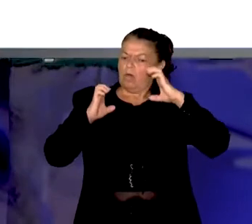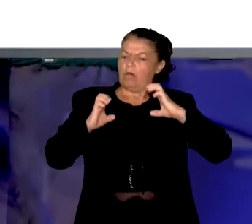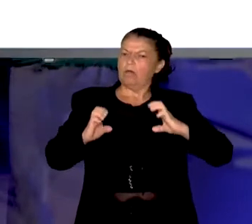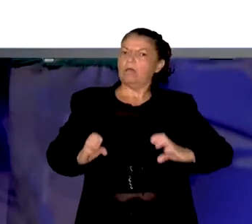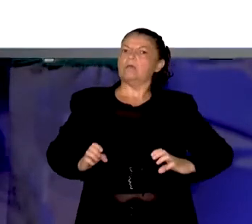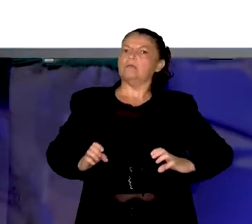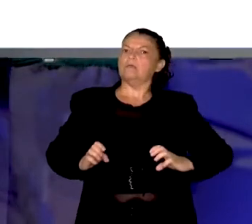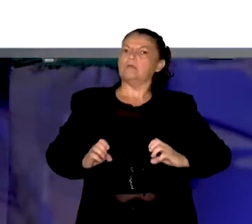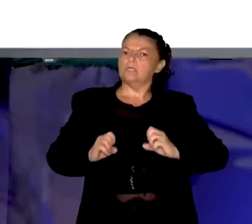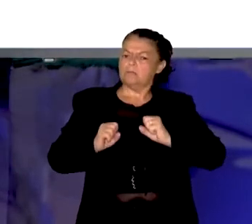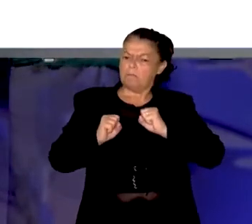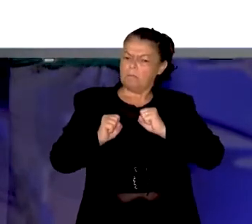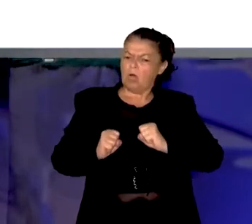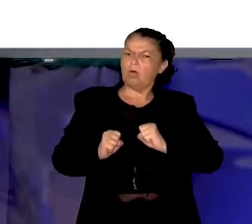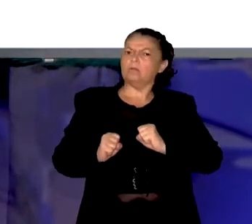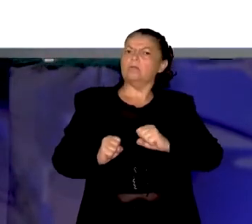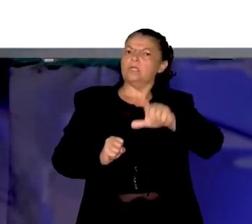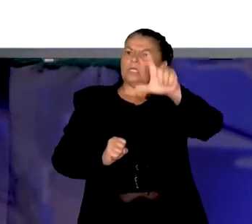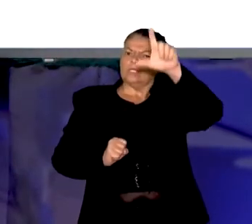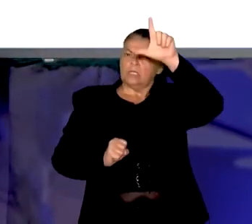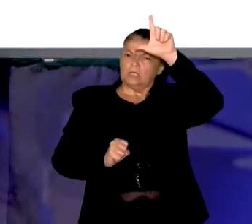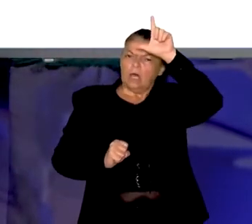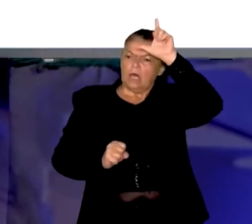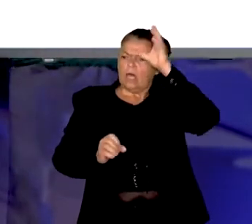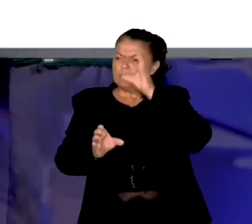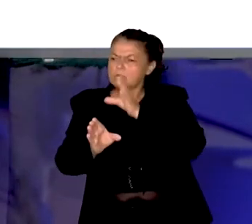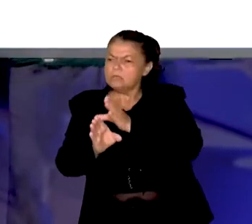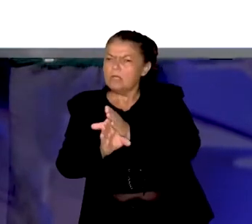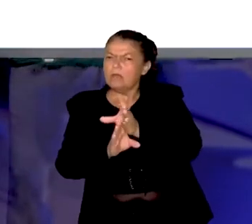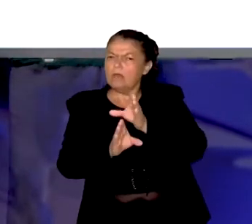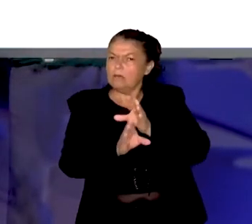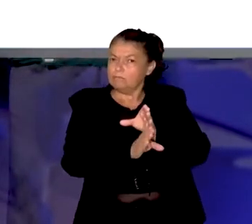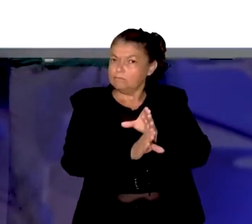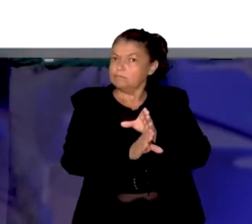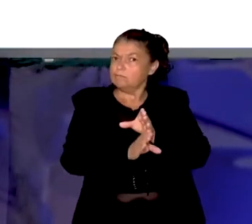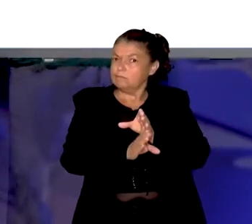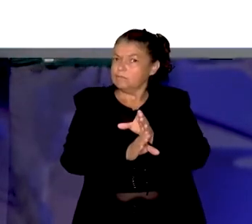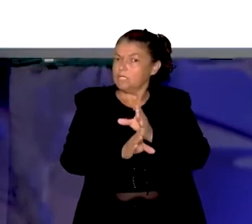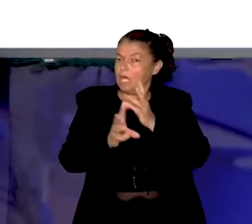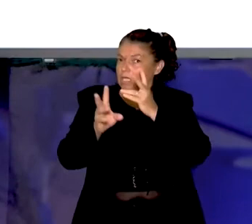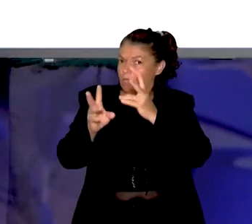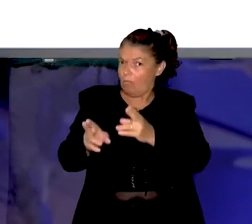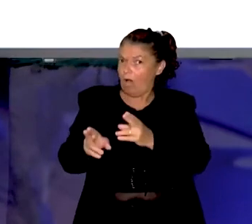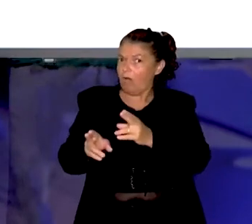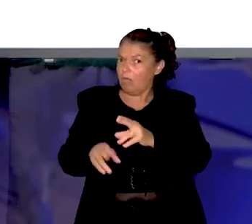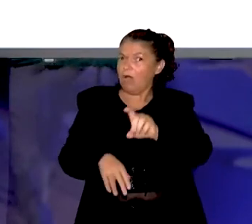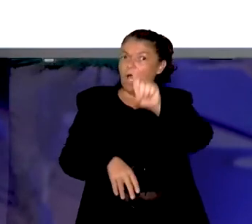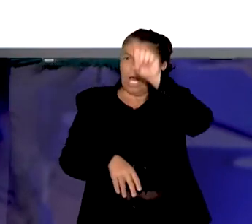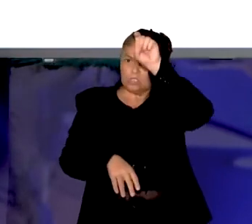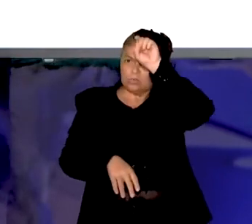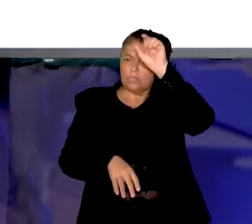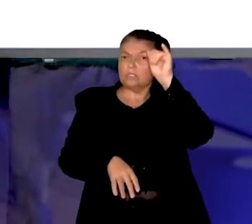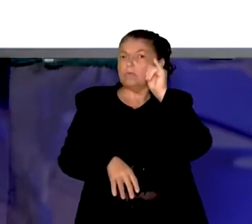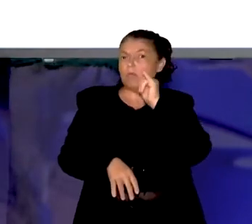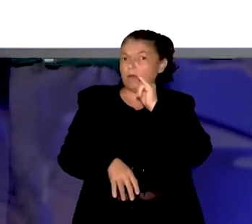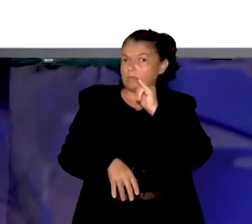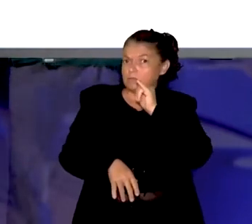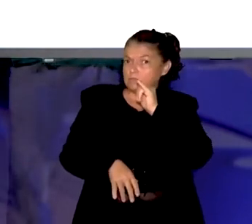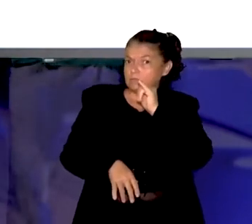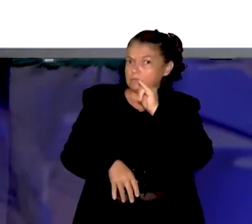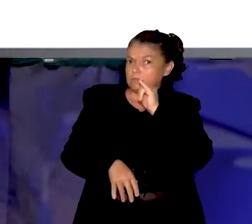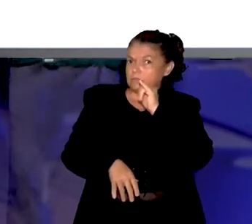todos, mas com todos mesmos? Como foi o caso do Zumbi de Palmares, que se preocupou com a sua